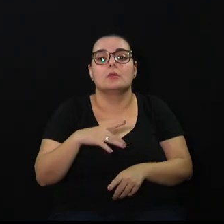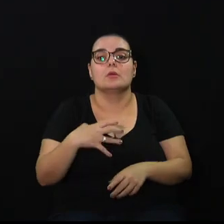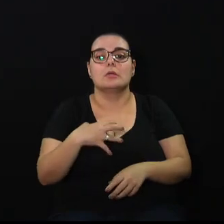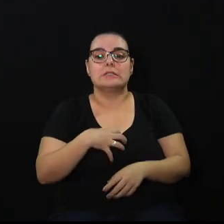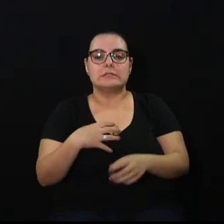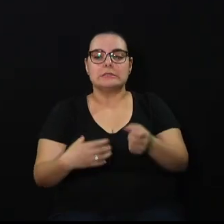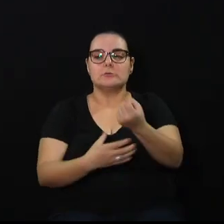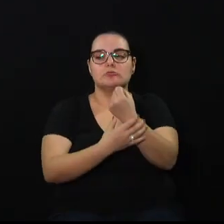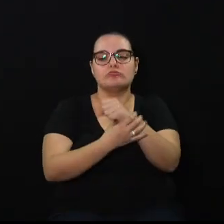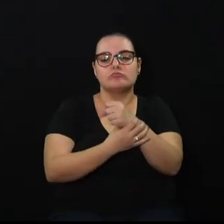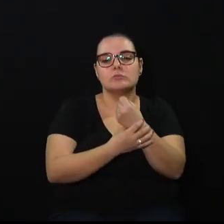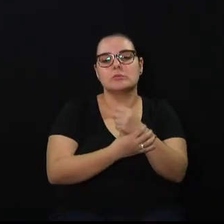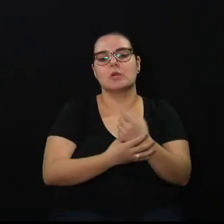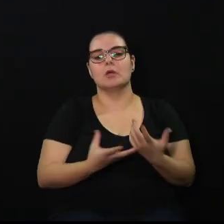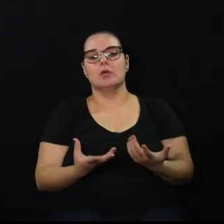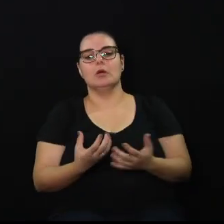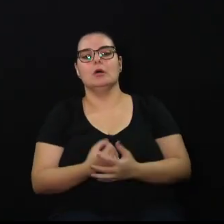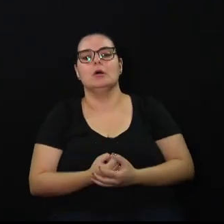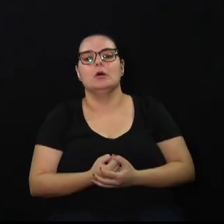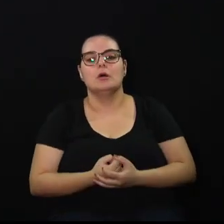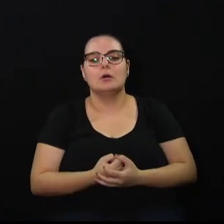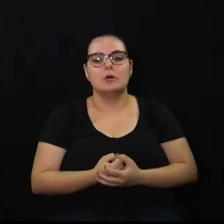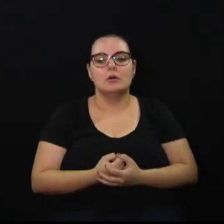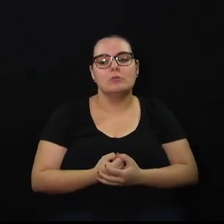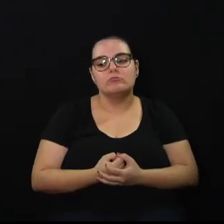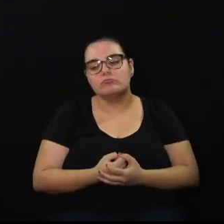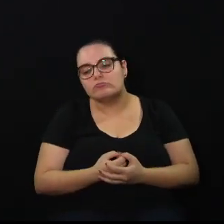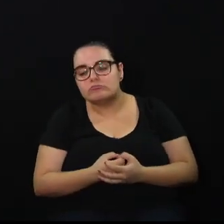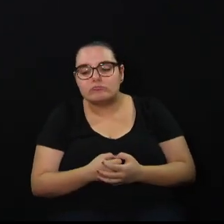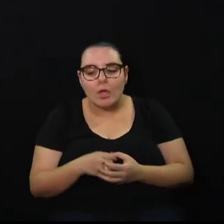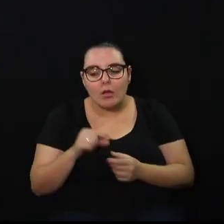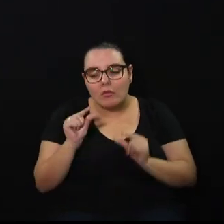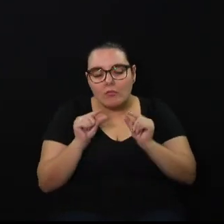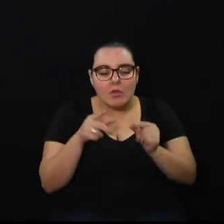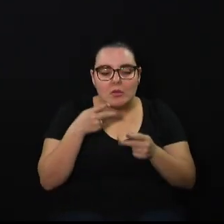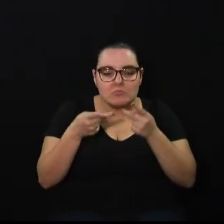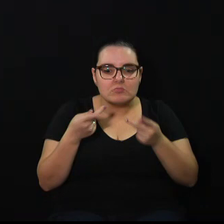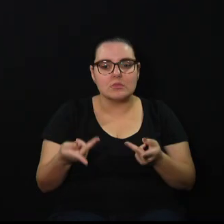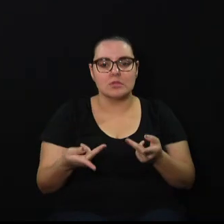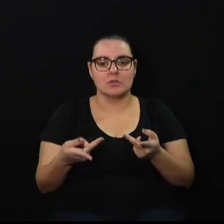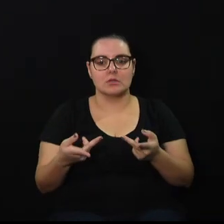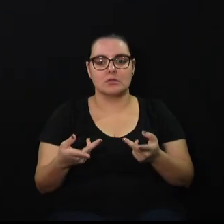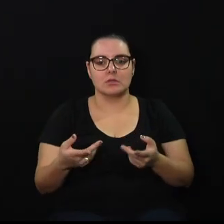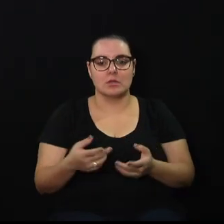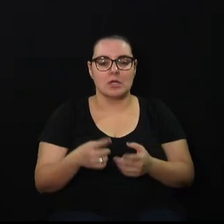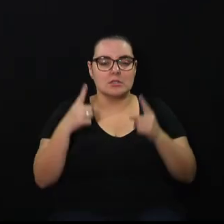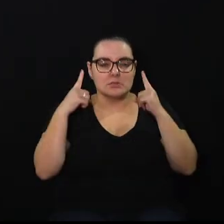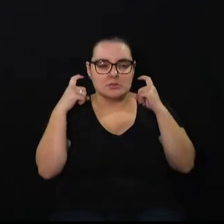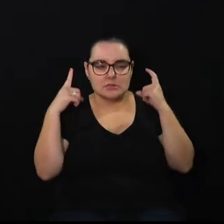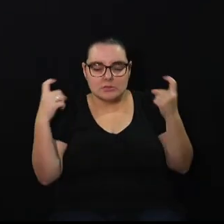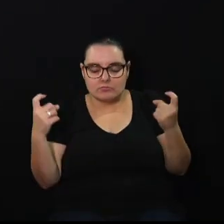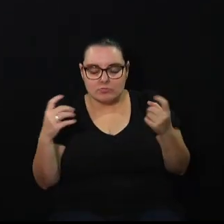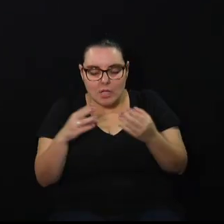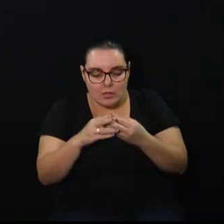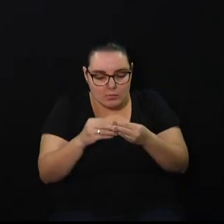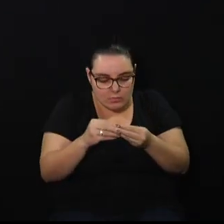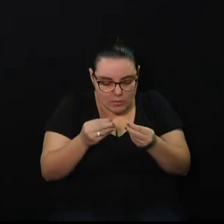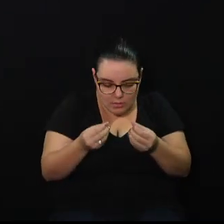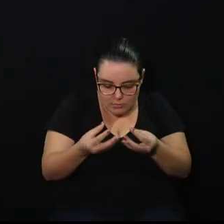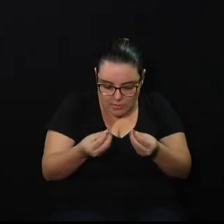foi muito evidente para alguns pais estava pouco de escrito que é a hipersensibilidade a sons a texturas